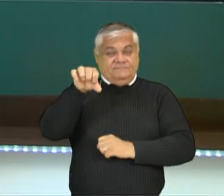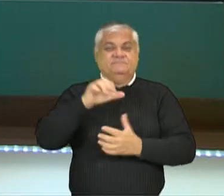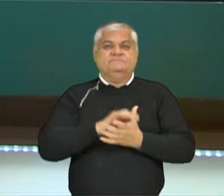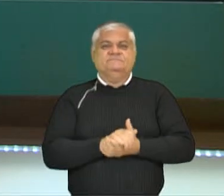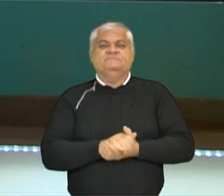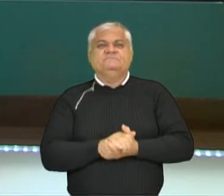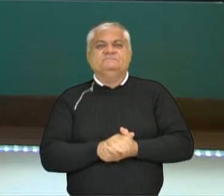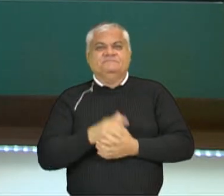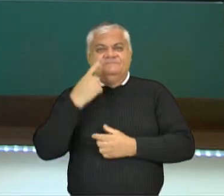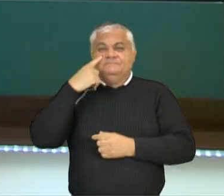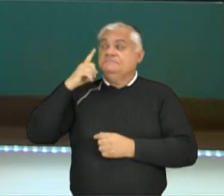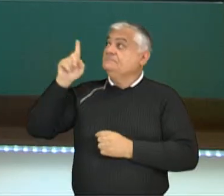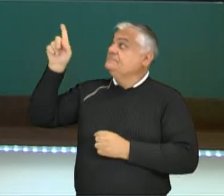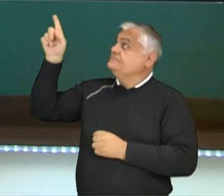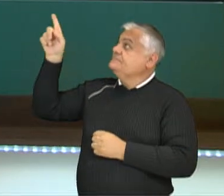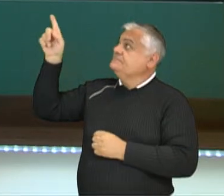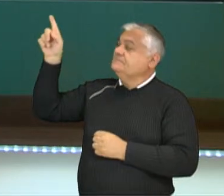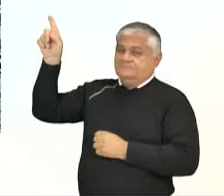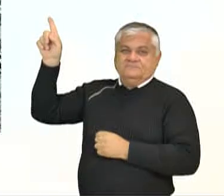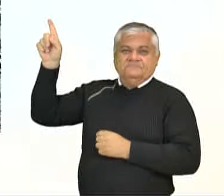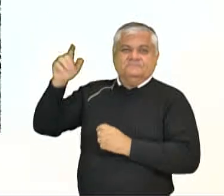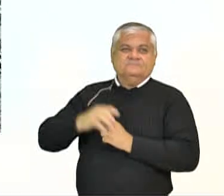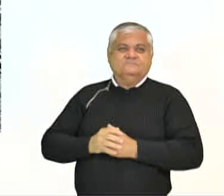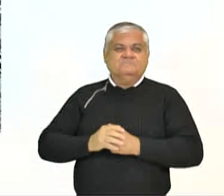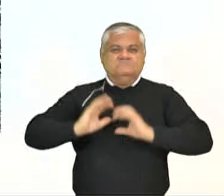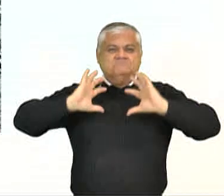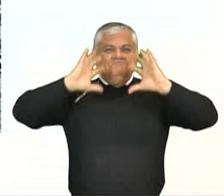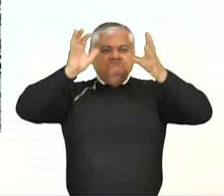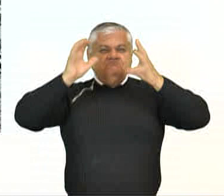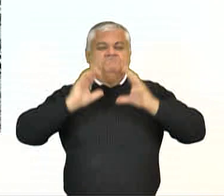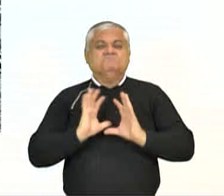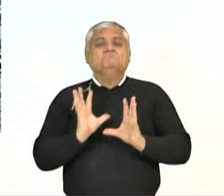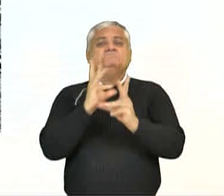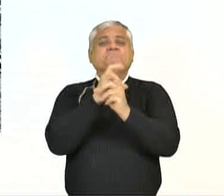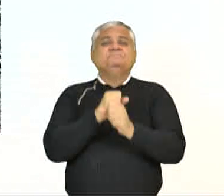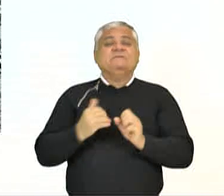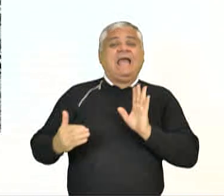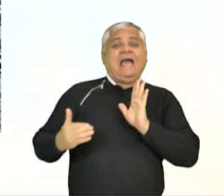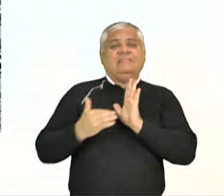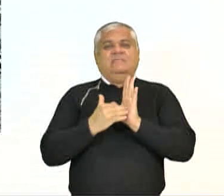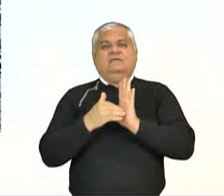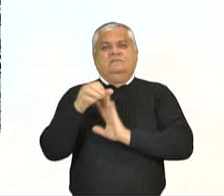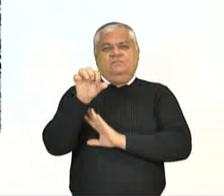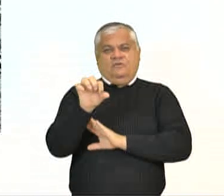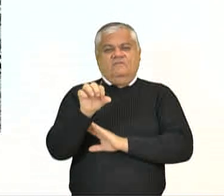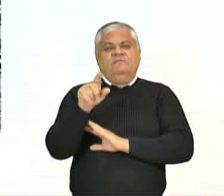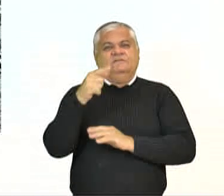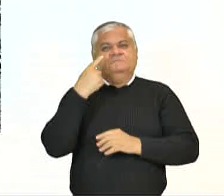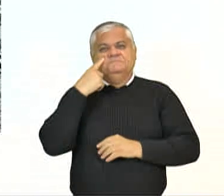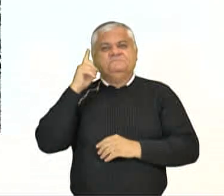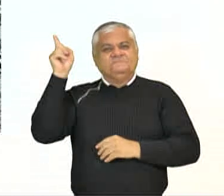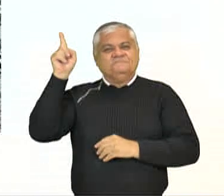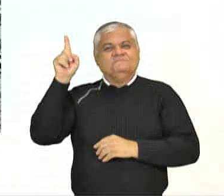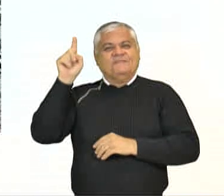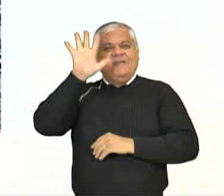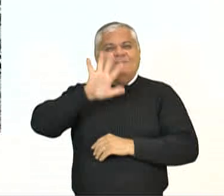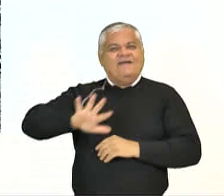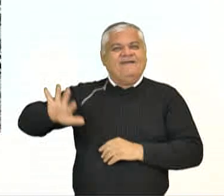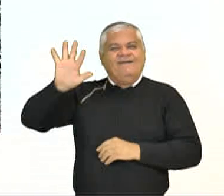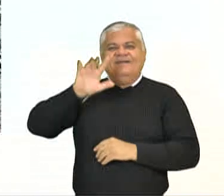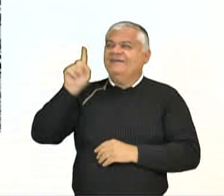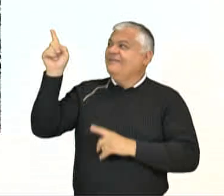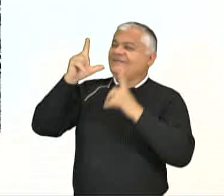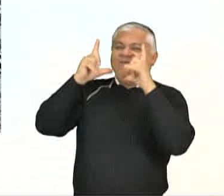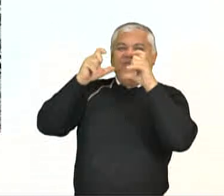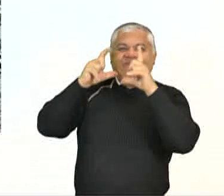aqui algumas imagens, né, para vocês irem identificando, se acostumando, né, com a imagem, para vocês verem como que